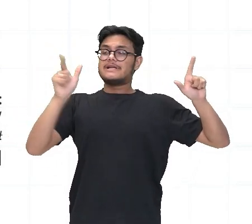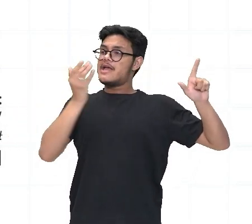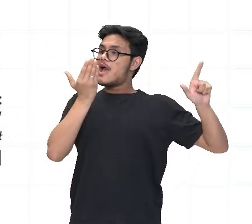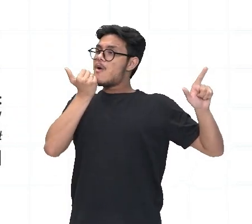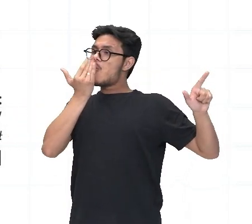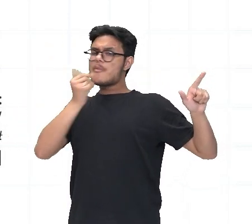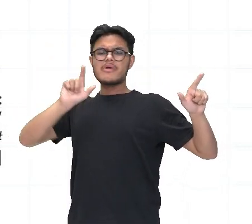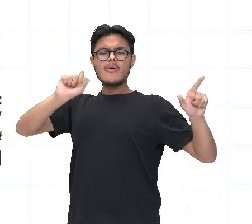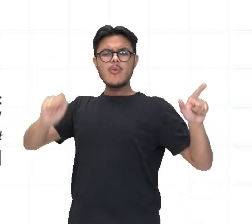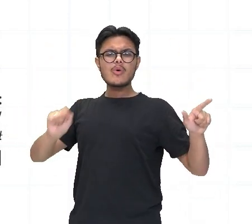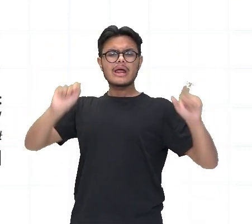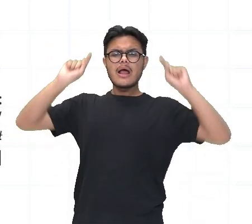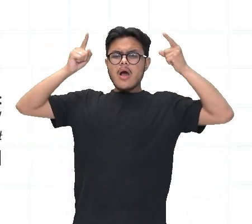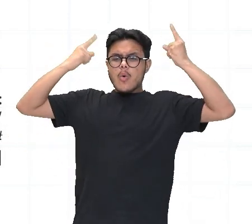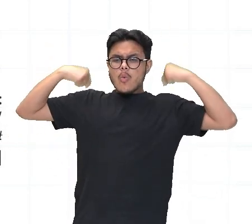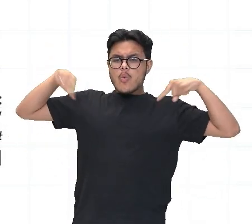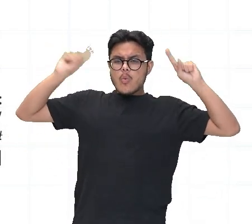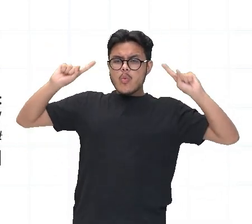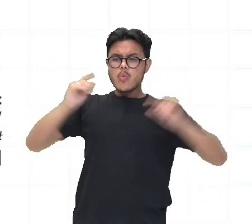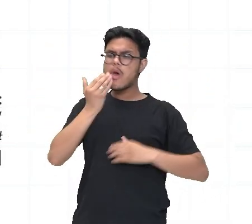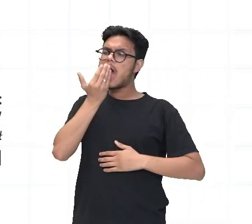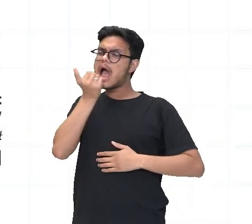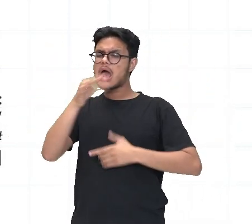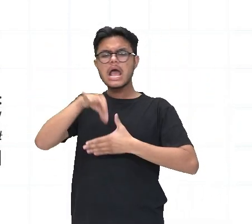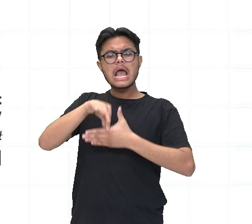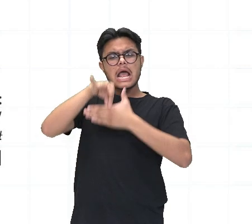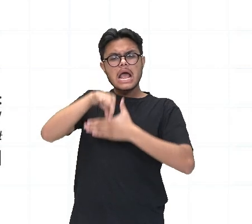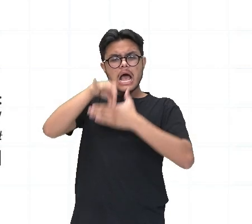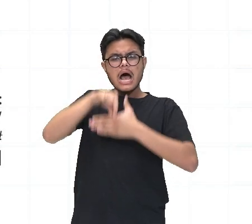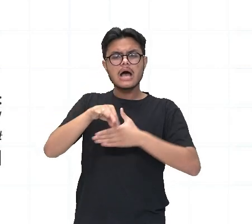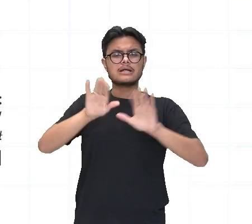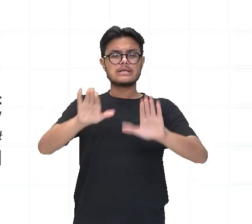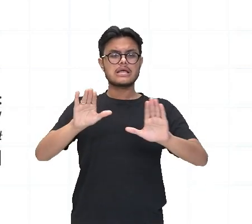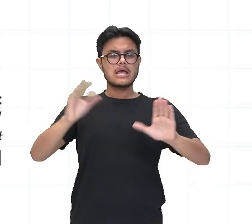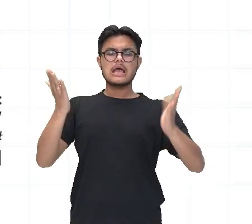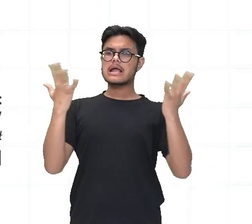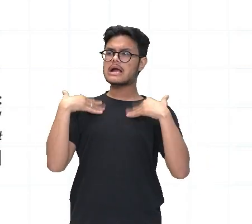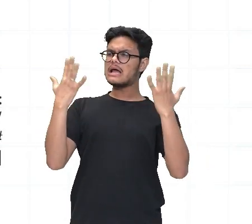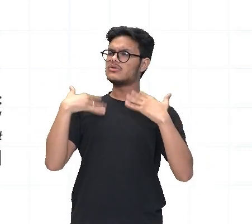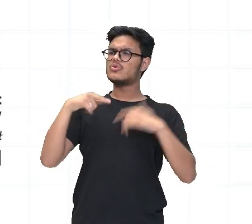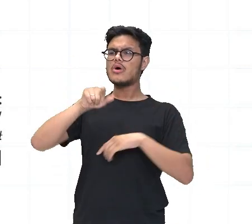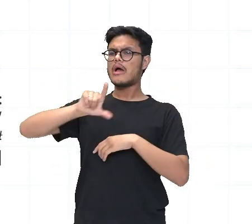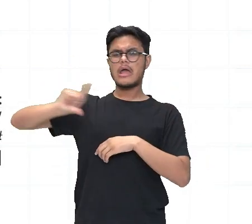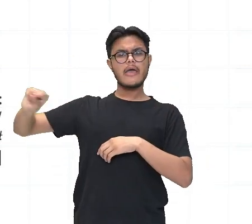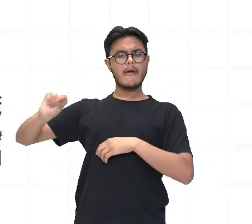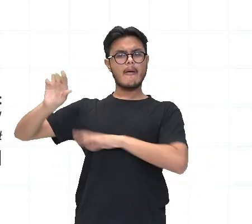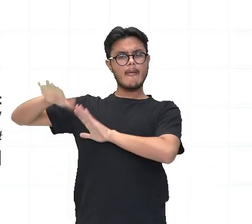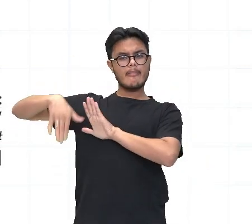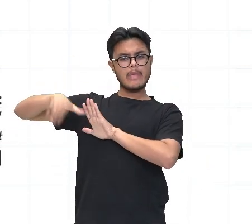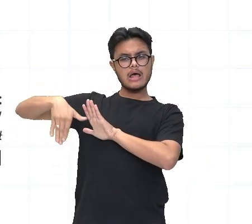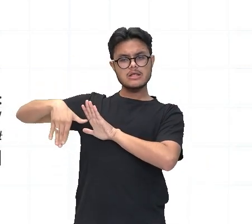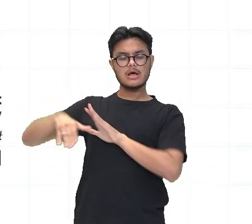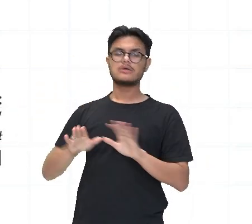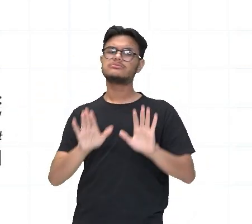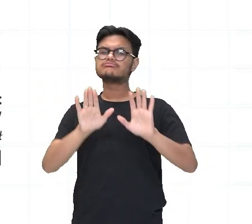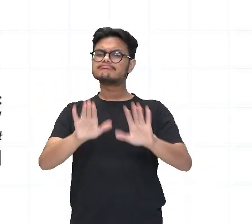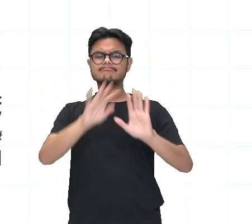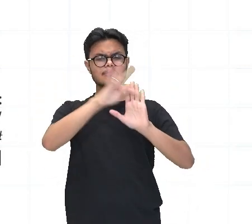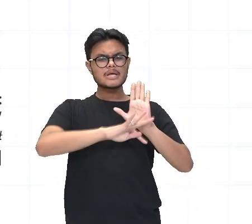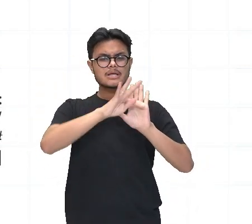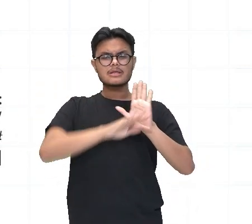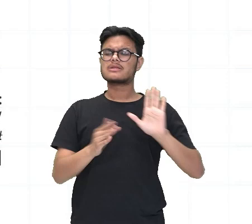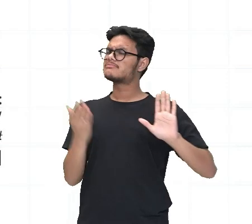carneiro. Que calor, vou nadar. Primeira coisa que a gente vai observar nesse texto diz respeito justamente à questão